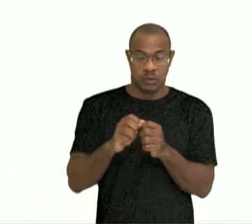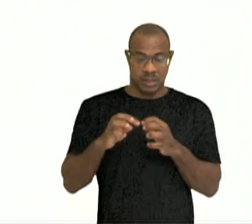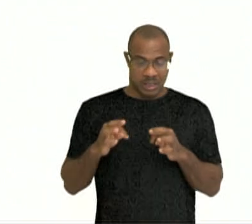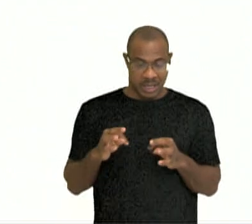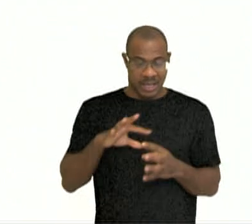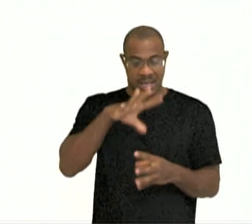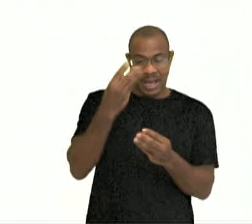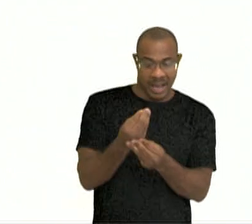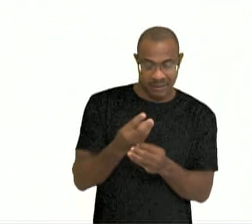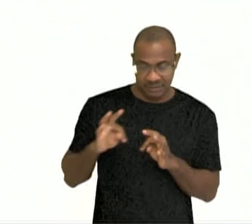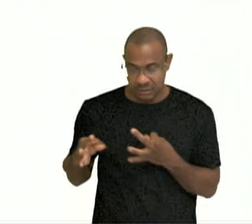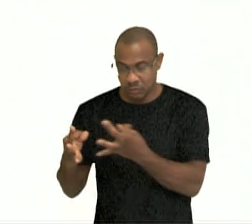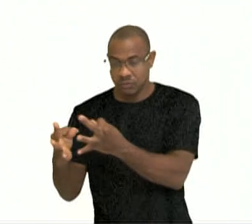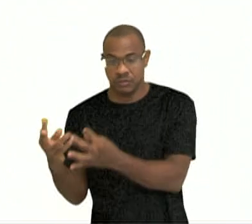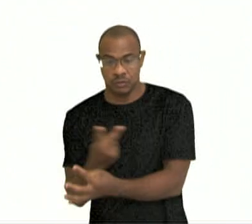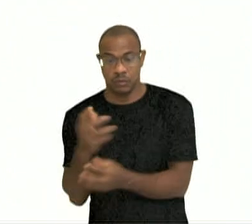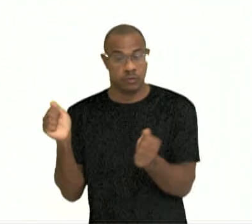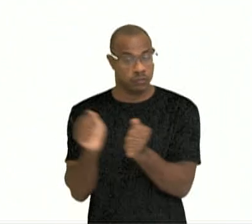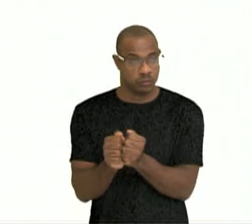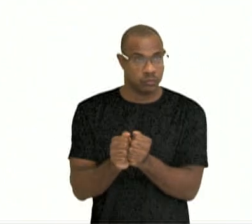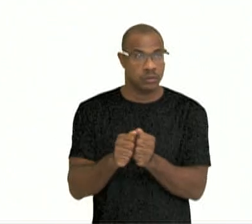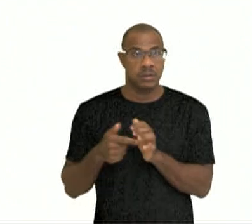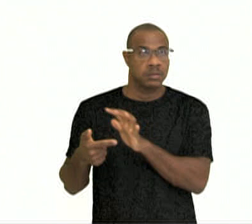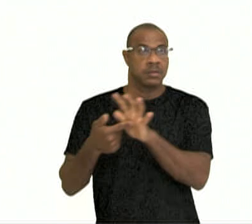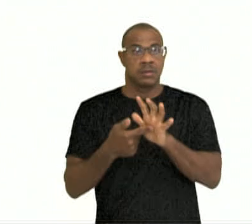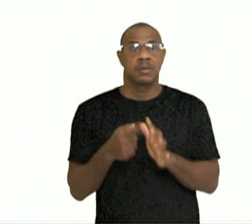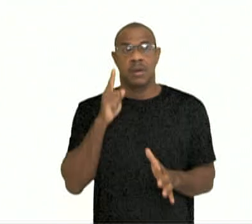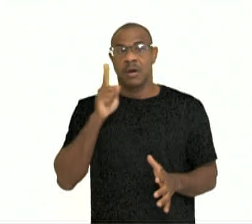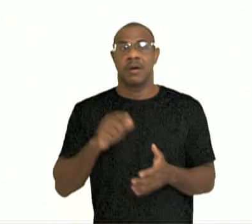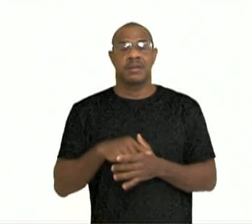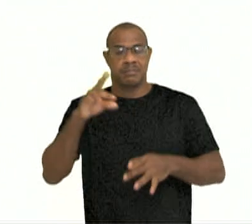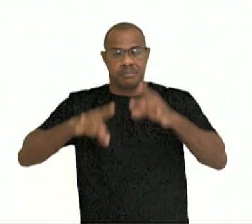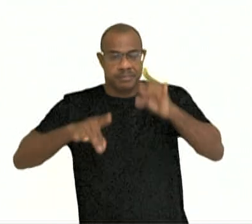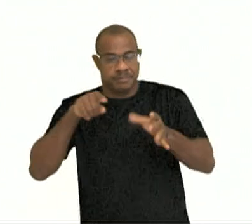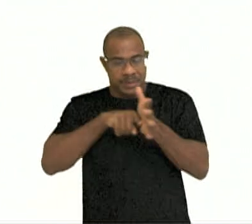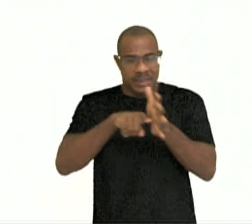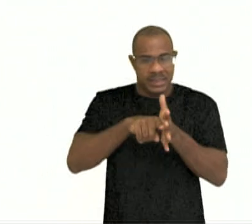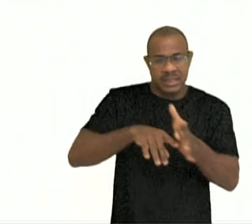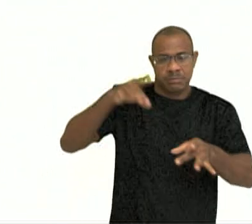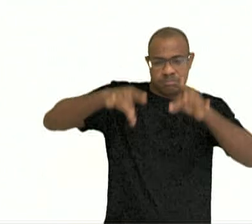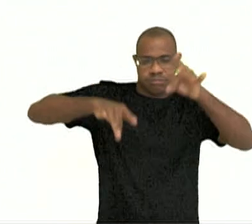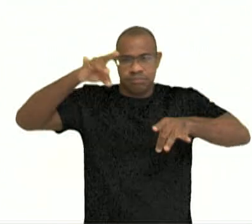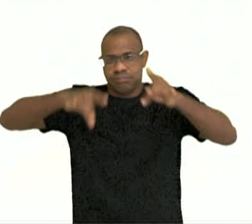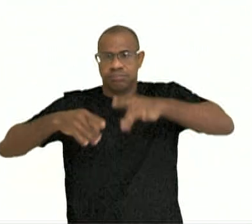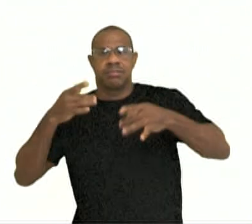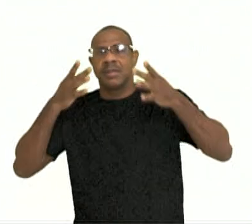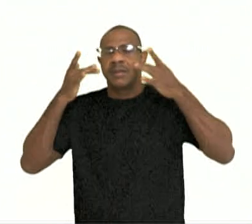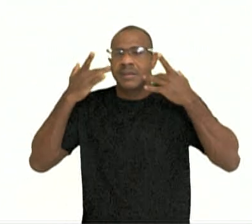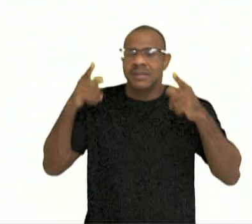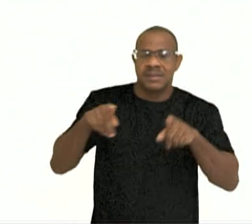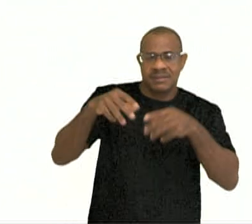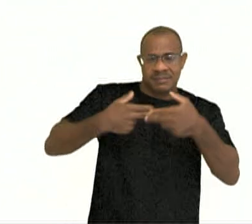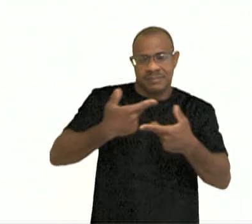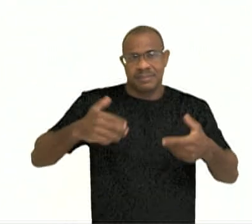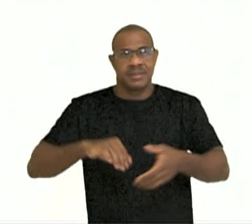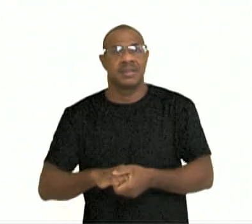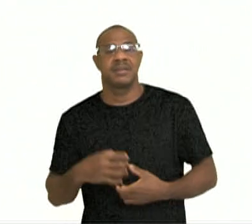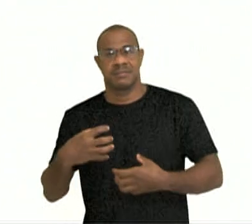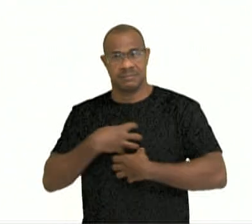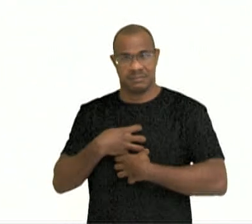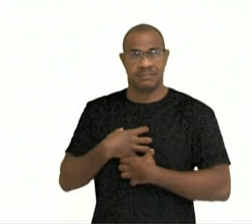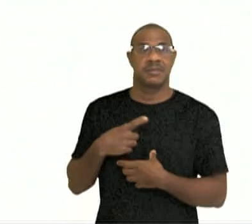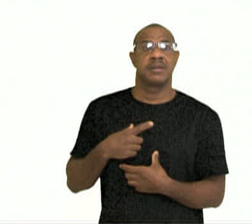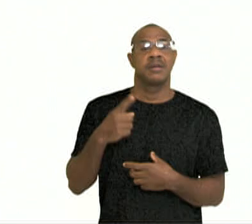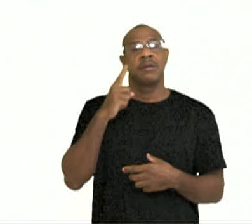aqui. Pesquise apresentações de espetáculos musicais e óperas. Pesquise também performances, happenings e instalações.